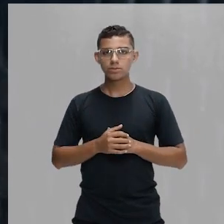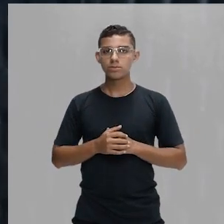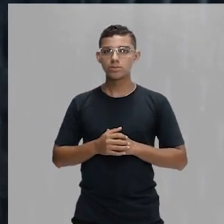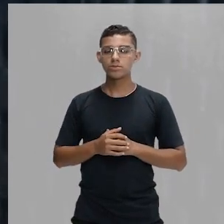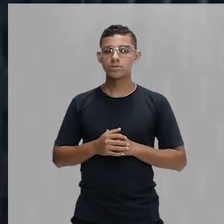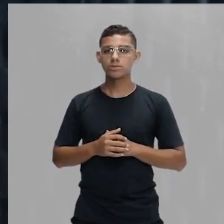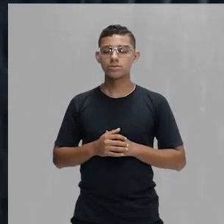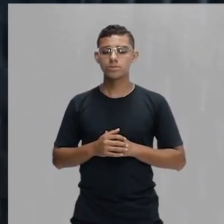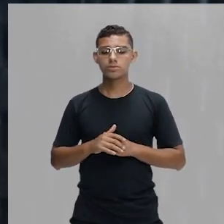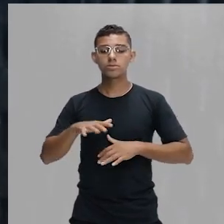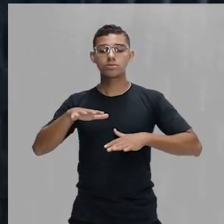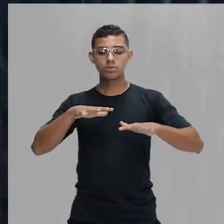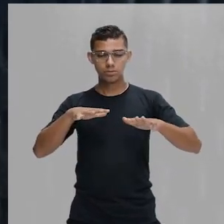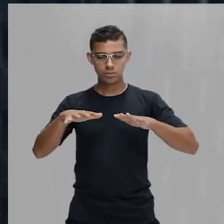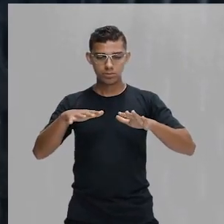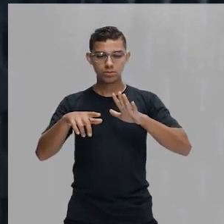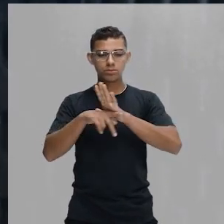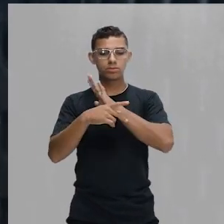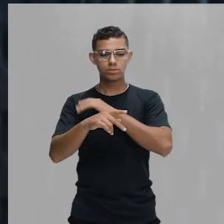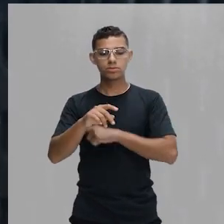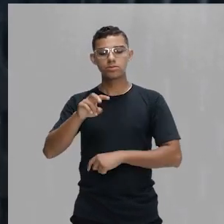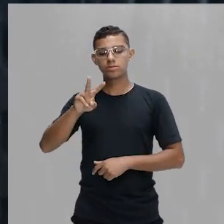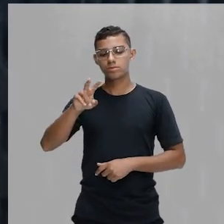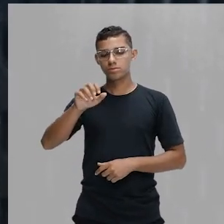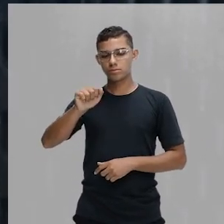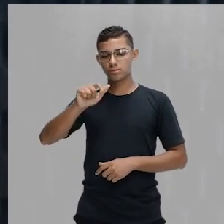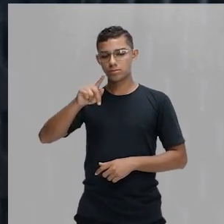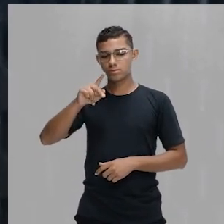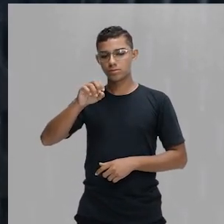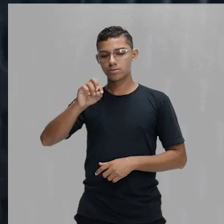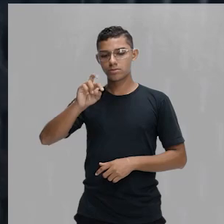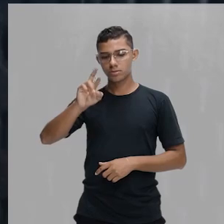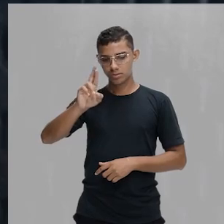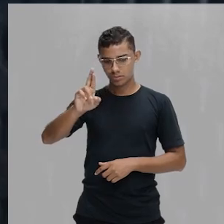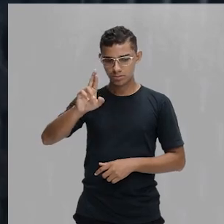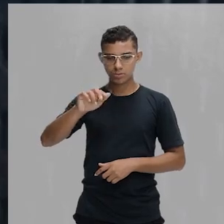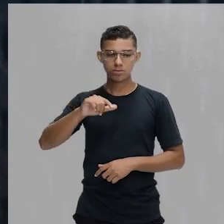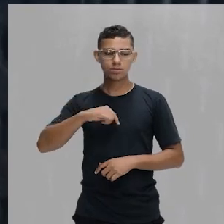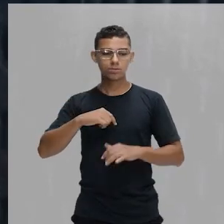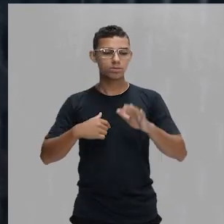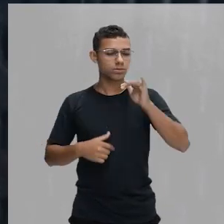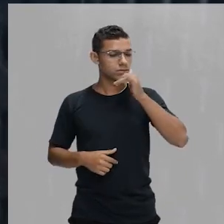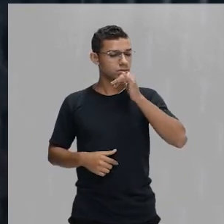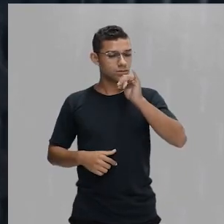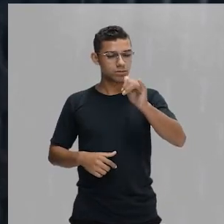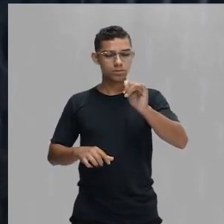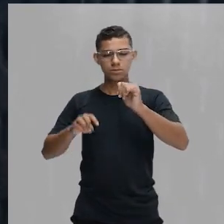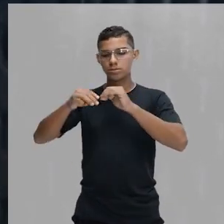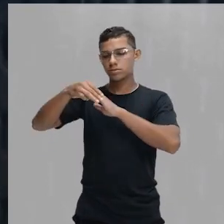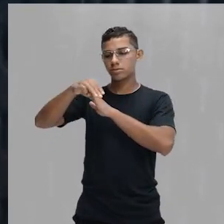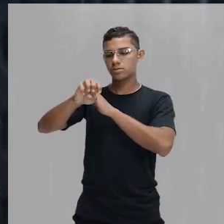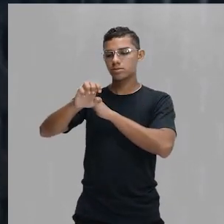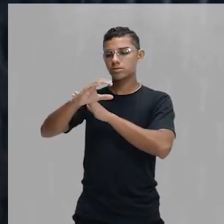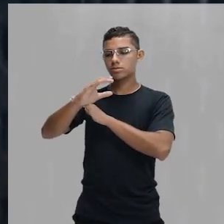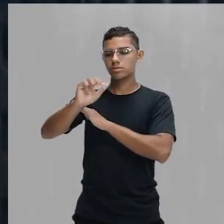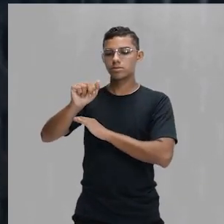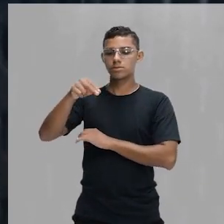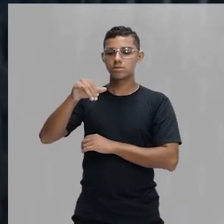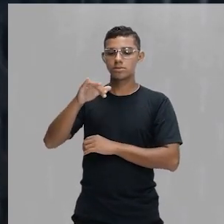vem do movimento desses vapores de água em energia mecânica. Continuando.